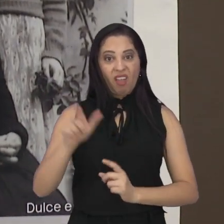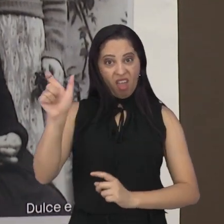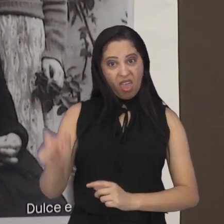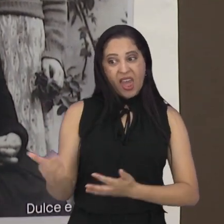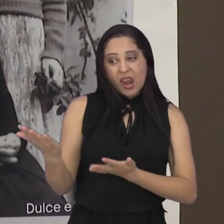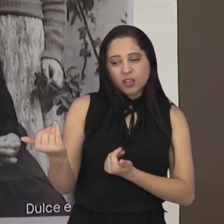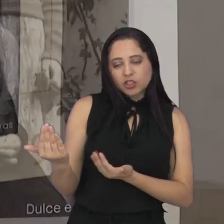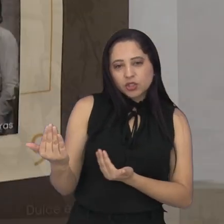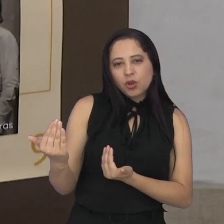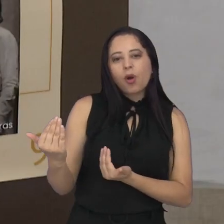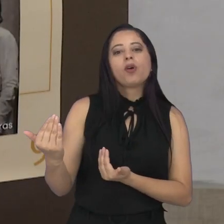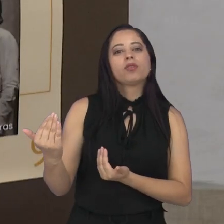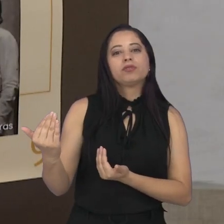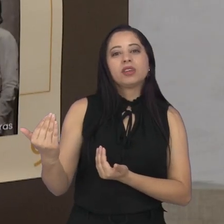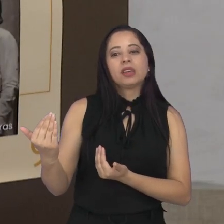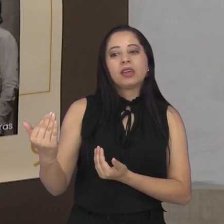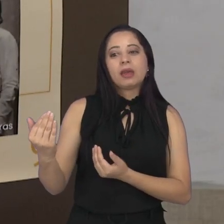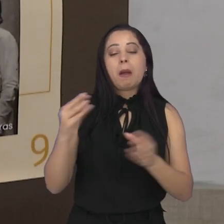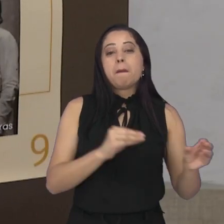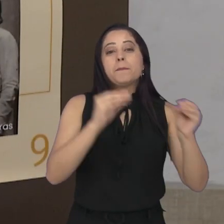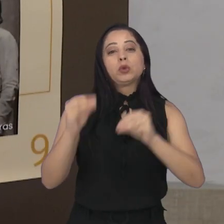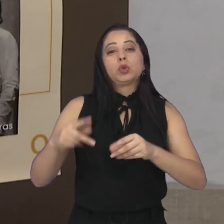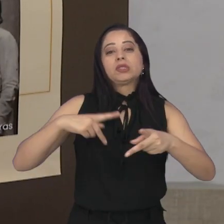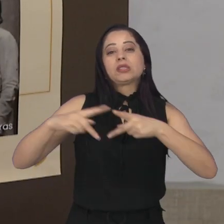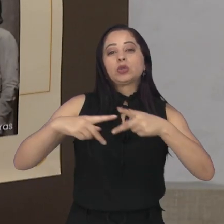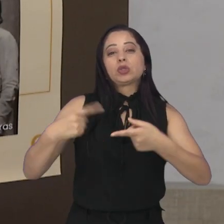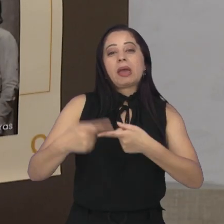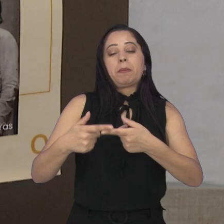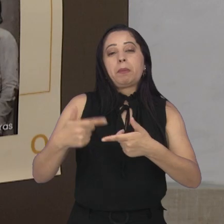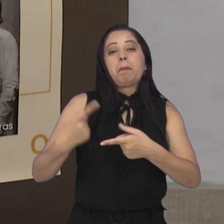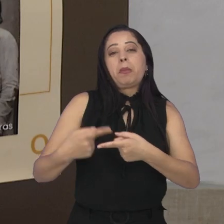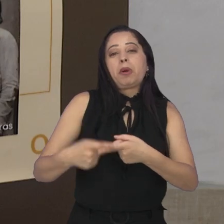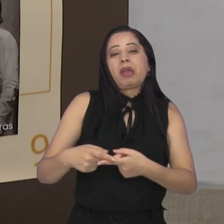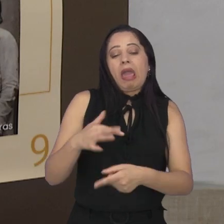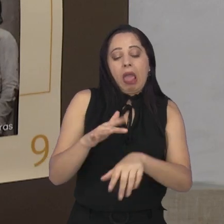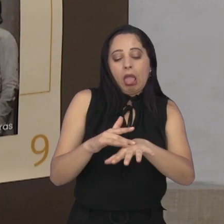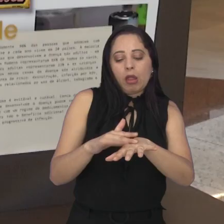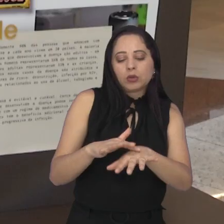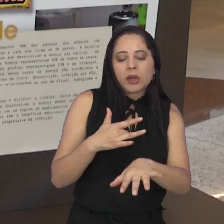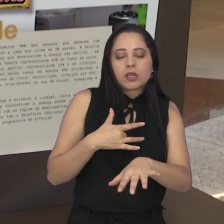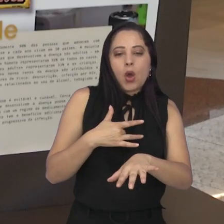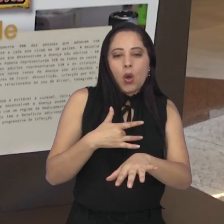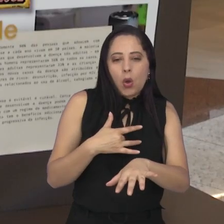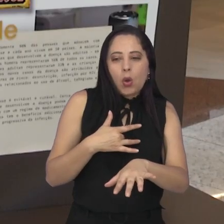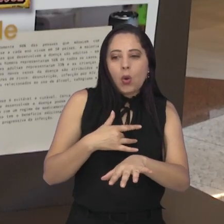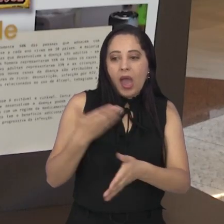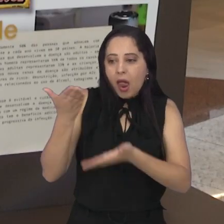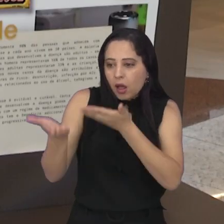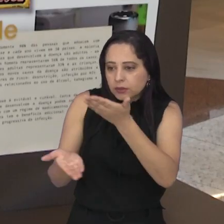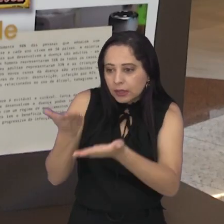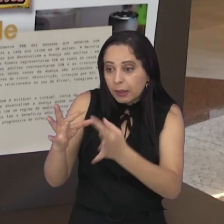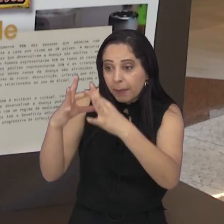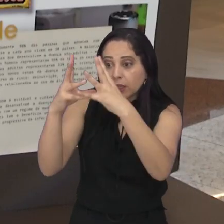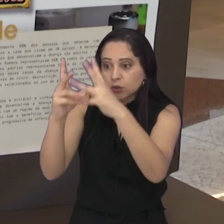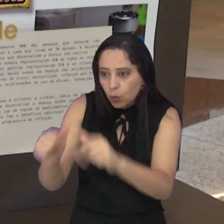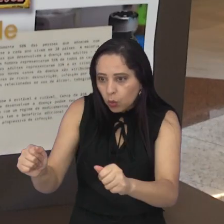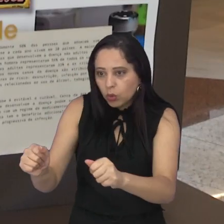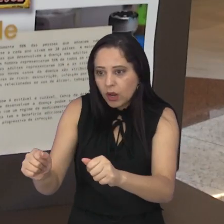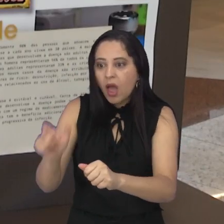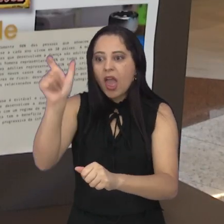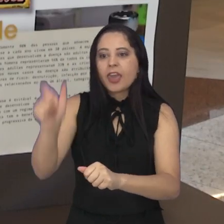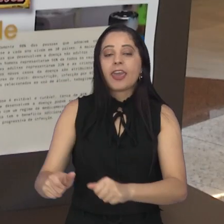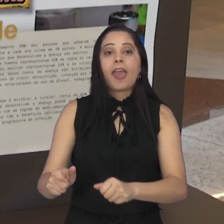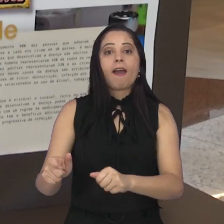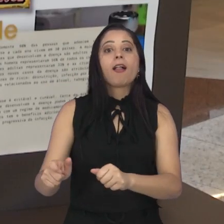Jesus Eucarístico. Quando jovem, veio para São José em busca da cura da doença, se tratou e permaneceu na cidade